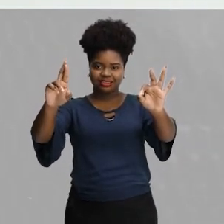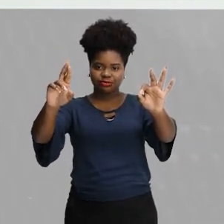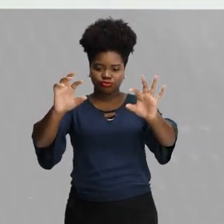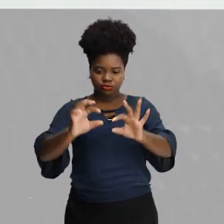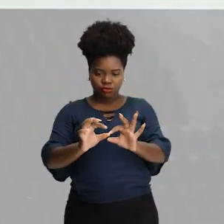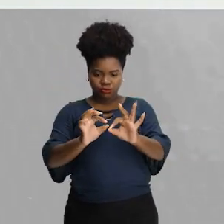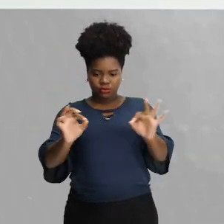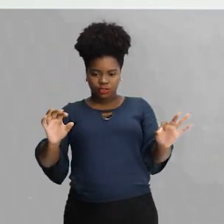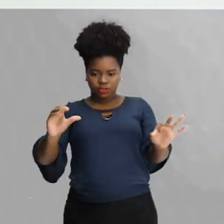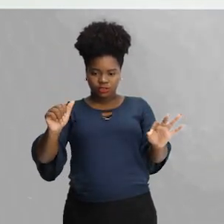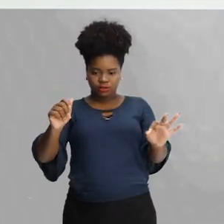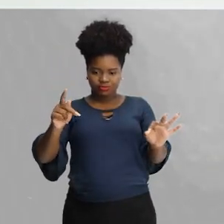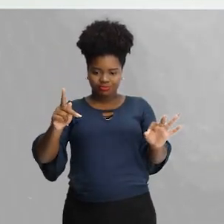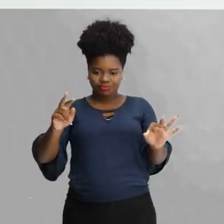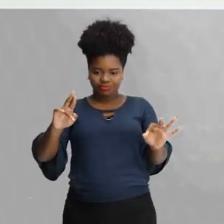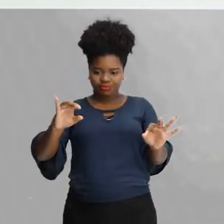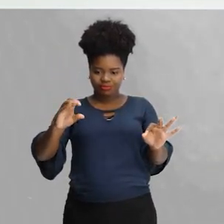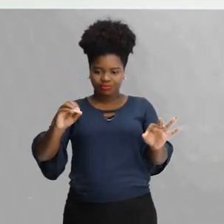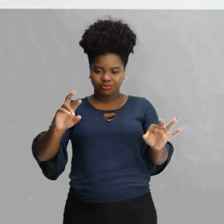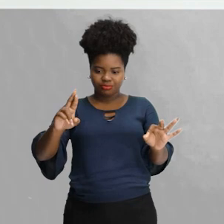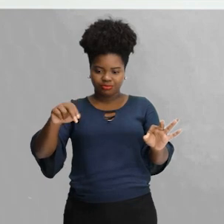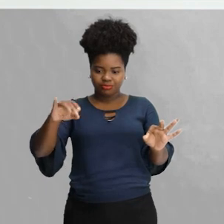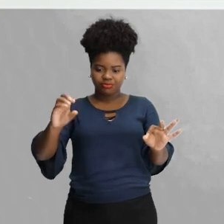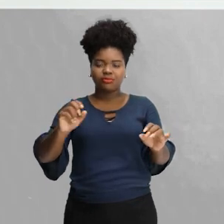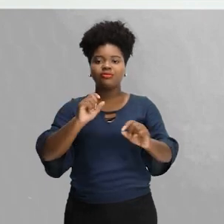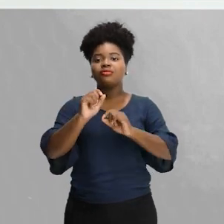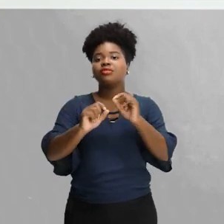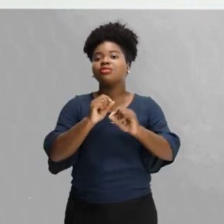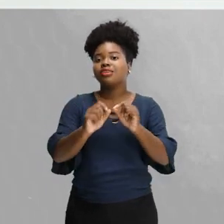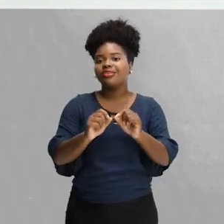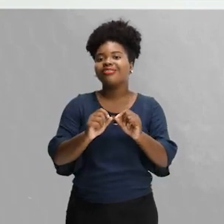Então, eu tenho o Brasil na faixa